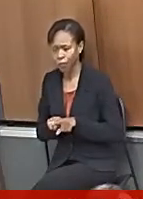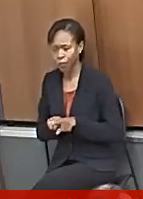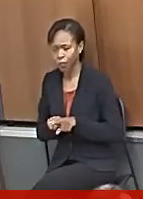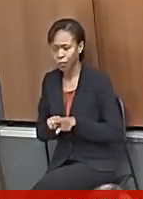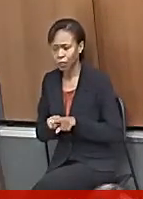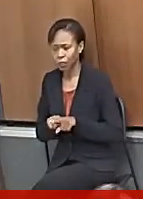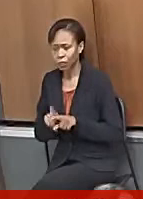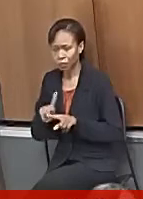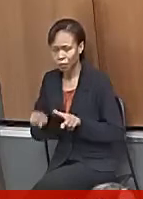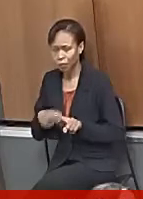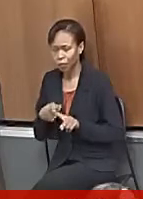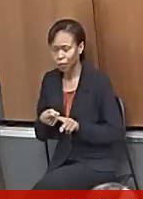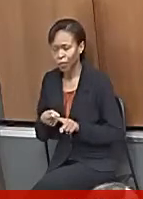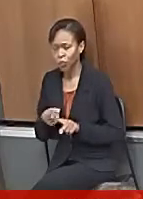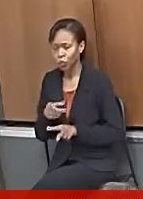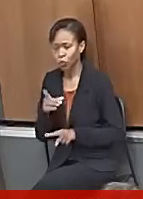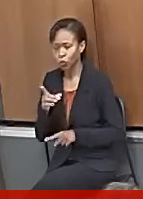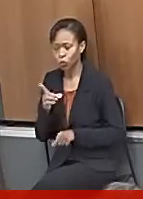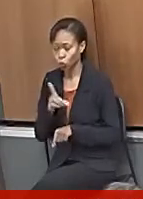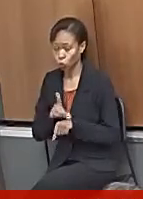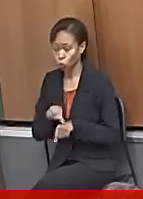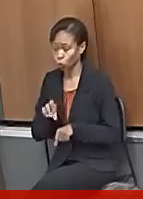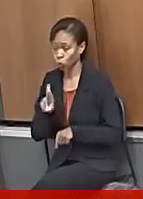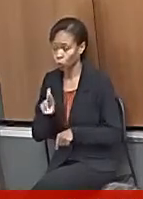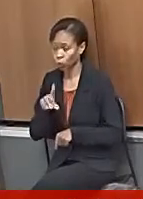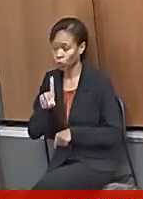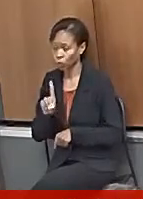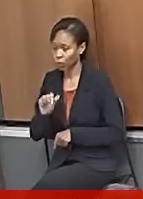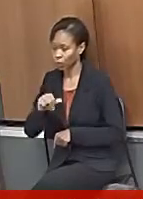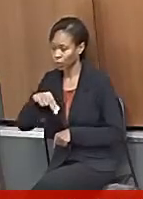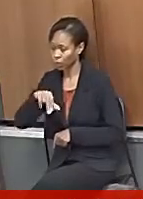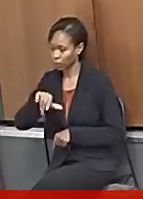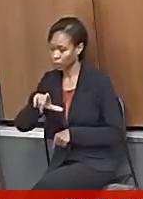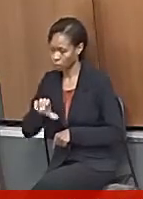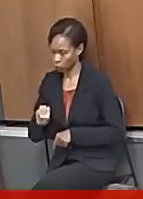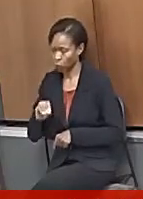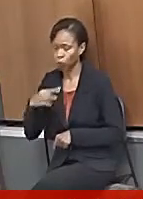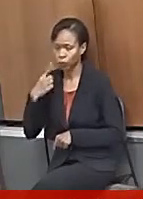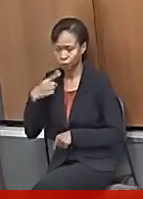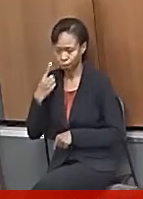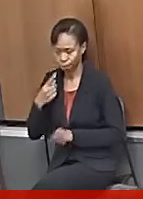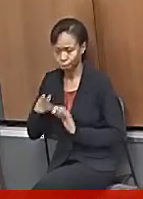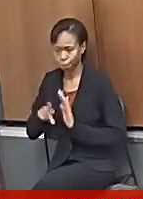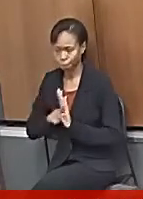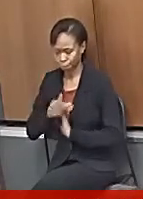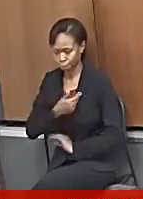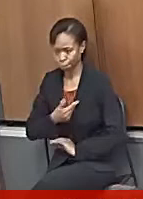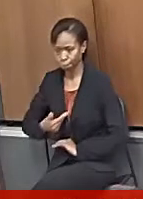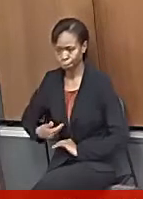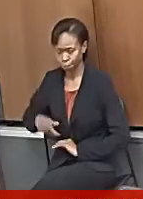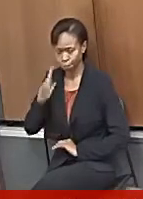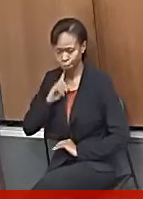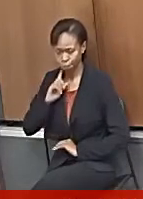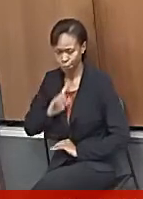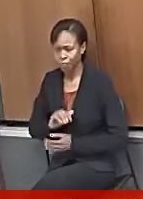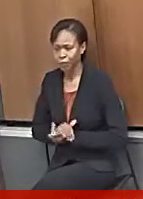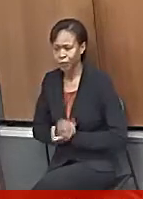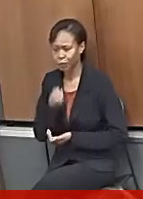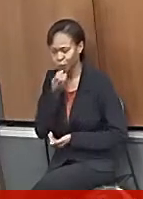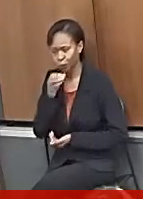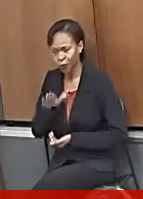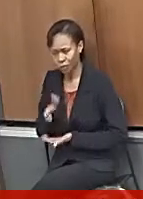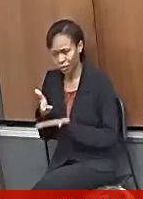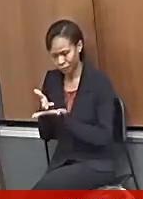meu nobre colega doutor danilo do estado de minas gerais a divulgar né eboué boa tarde a todos